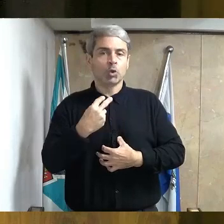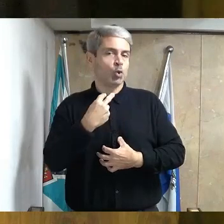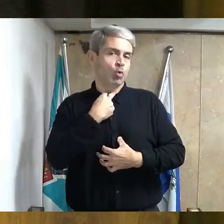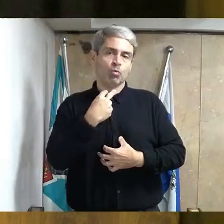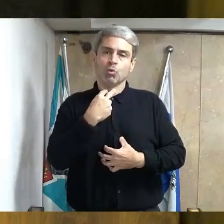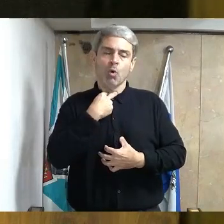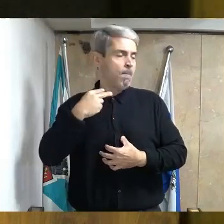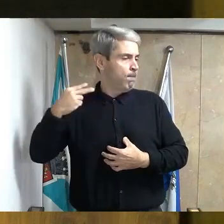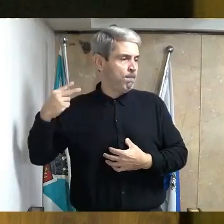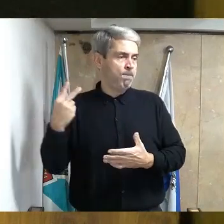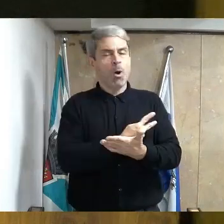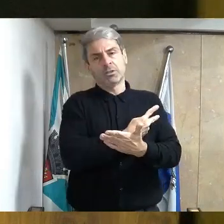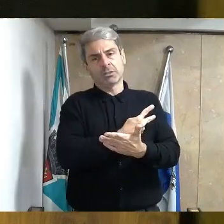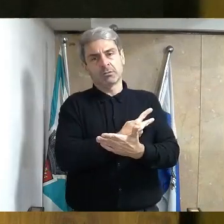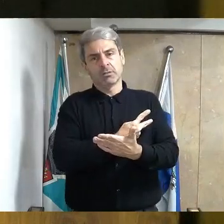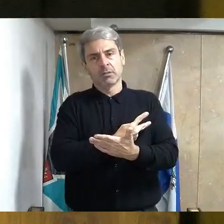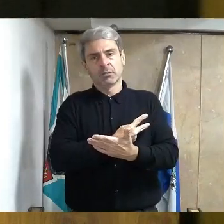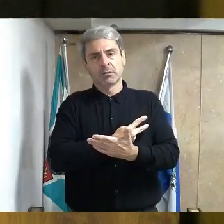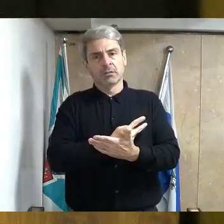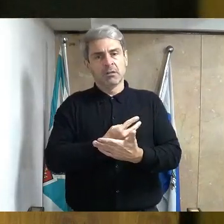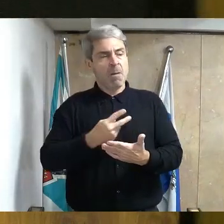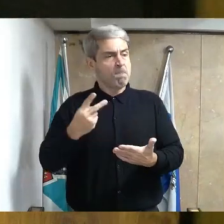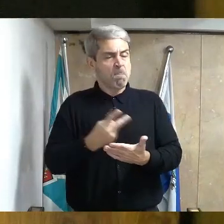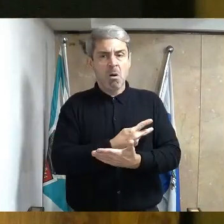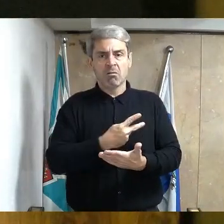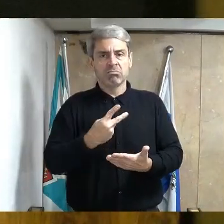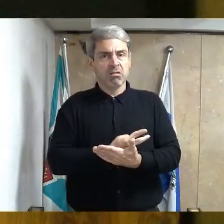inadmissível, é revoltante.